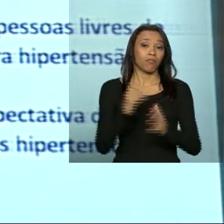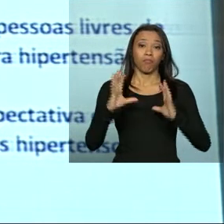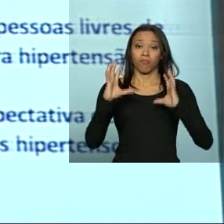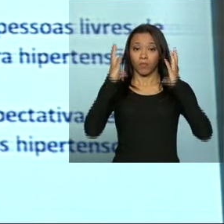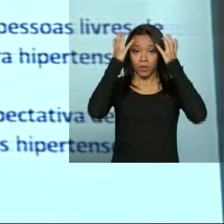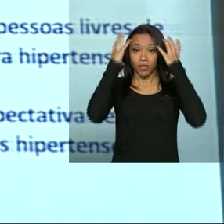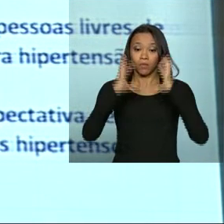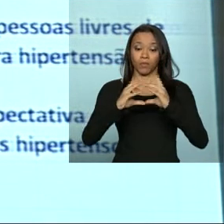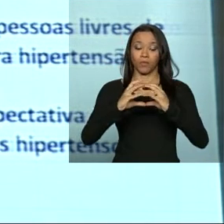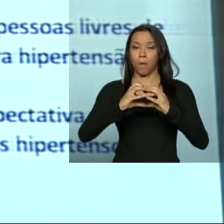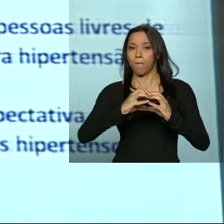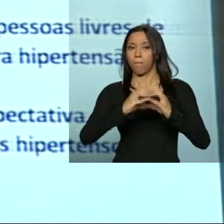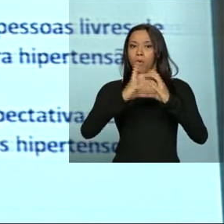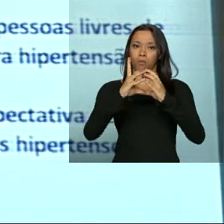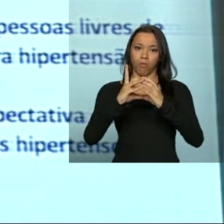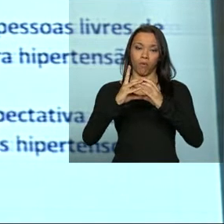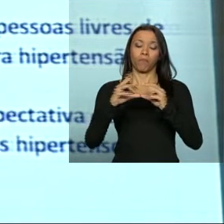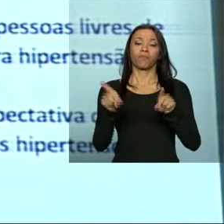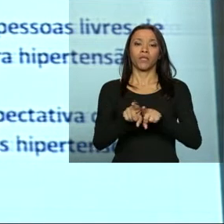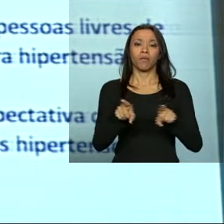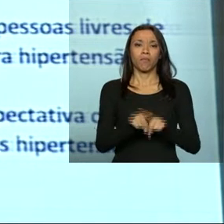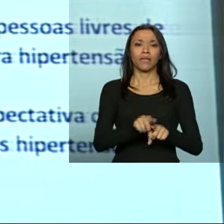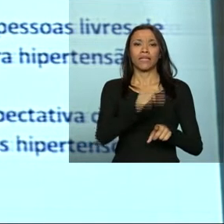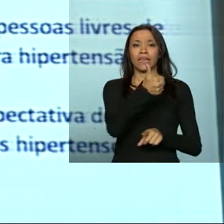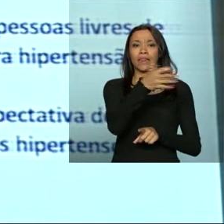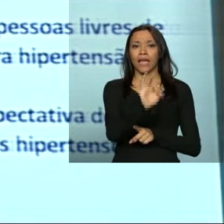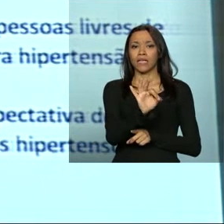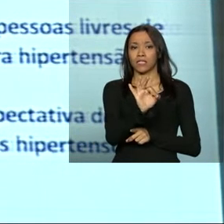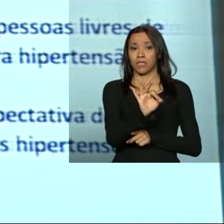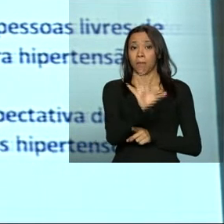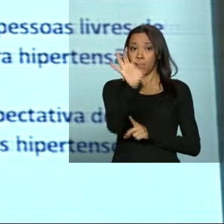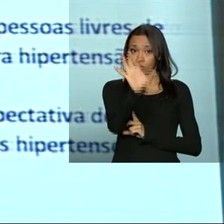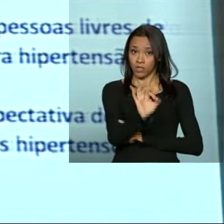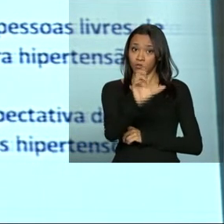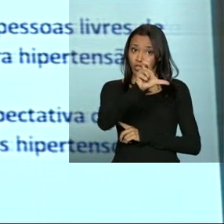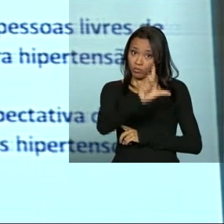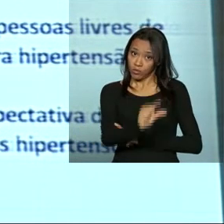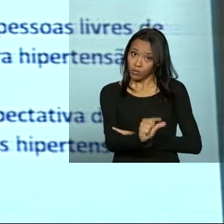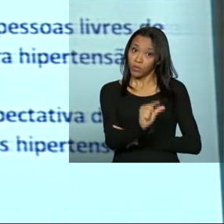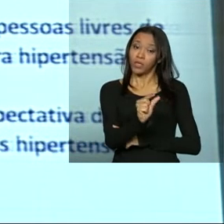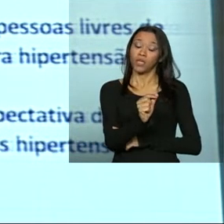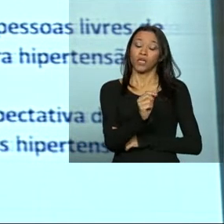derrames, 10%, né, dos infartos, e